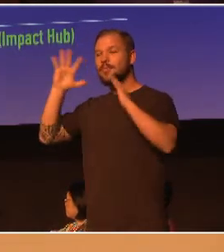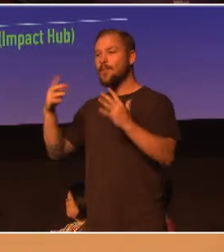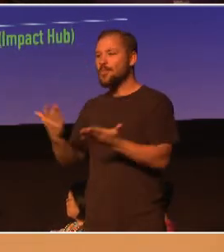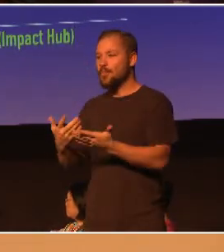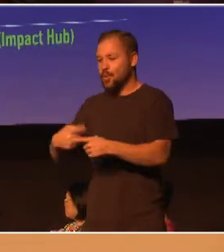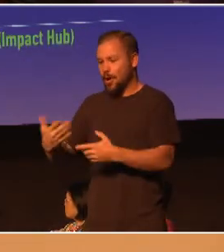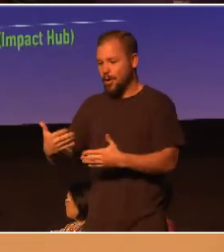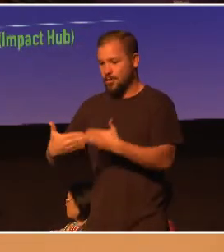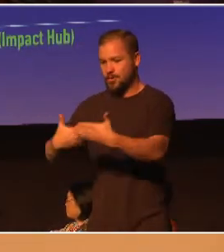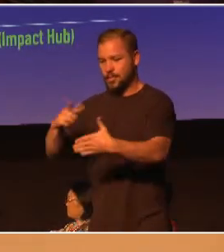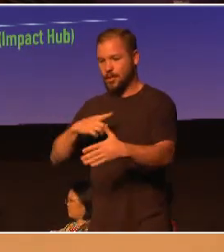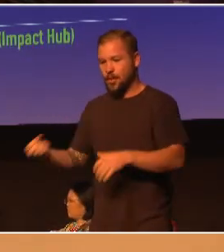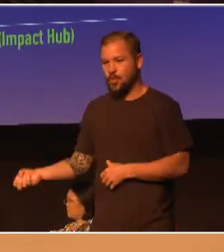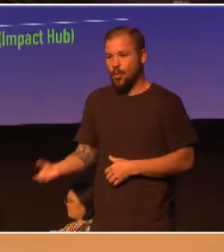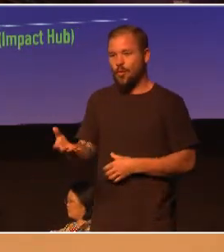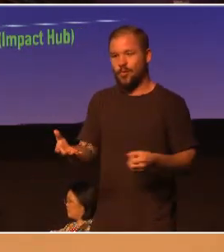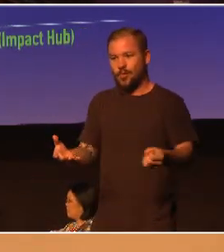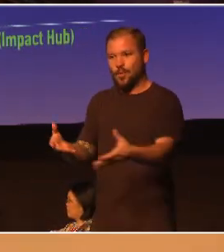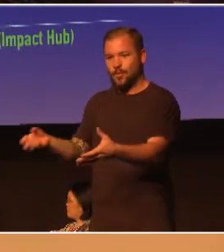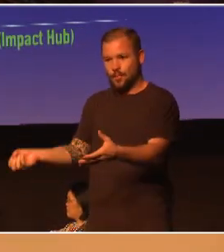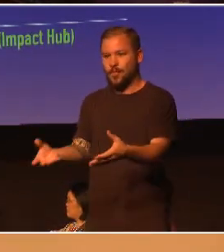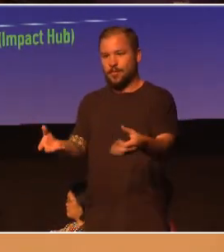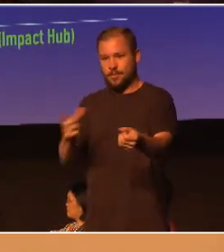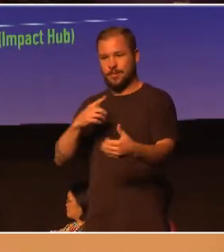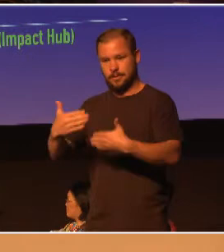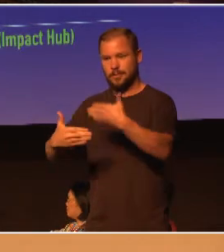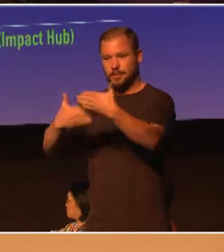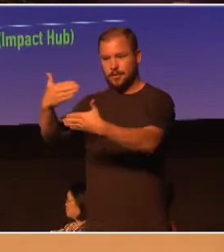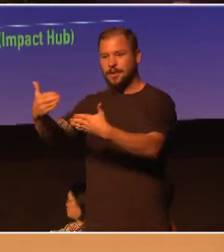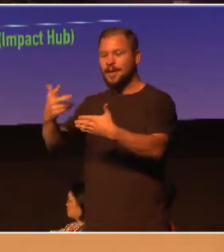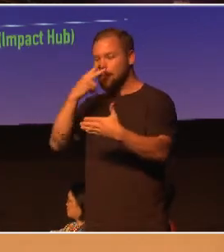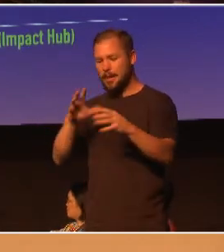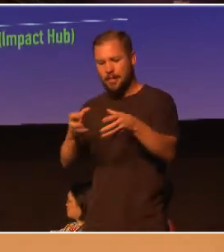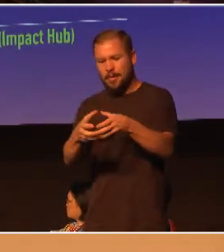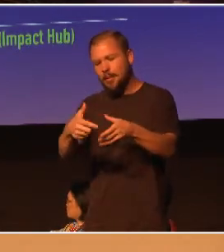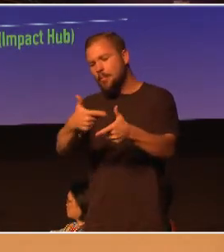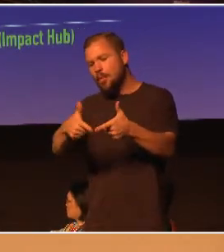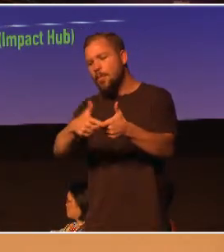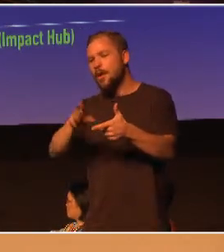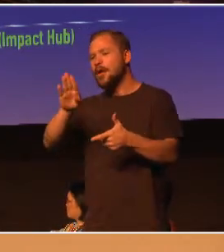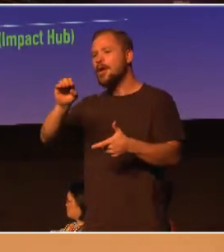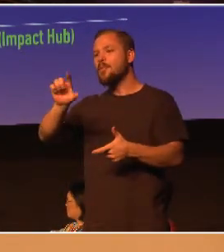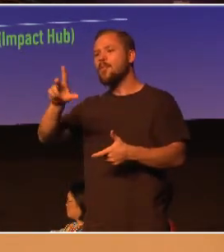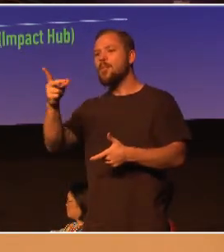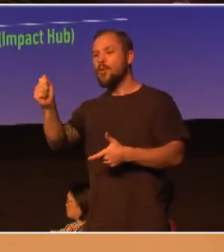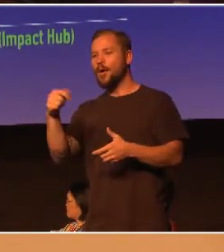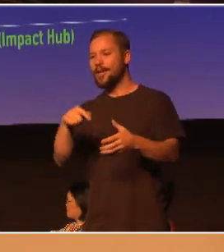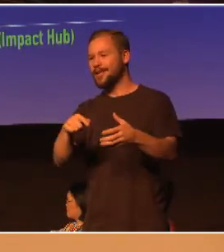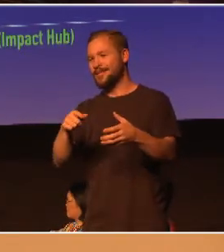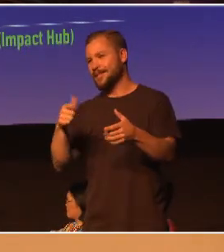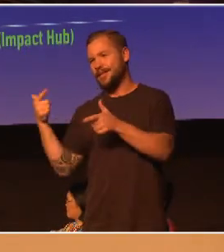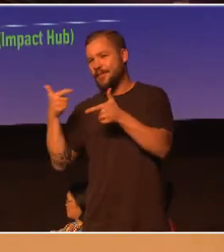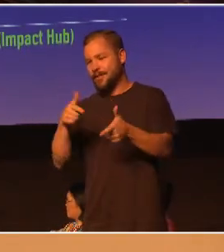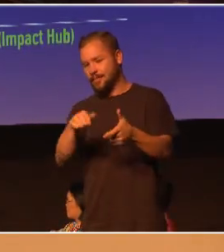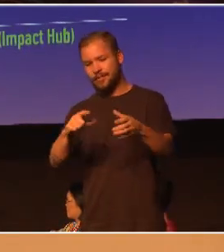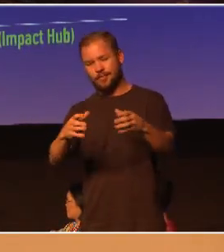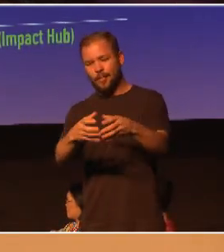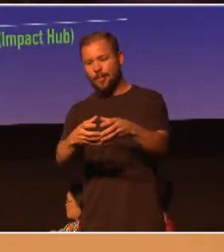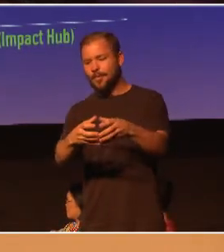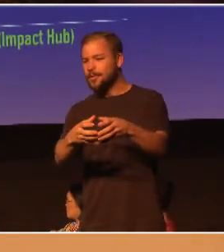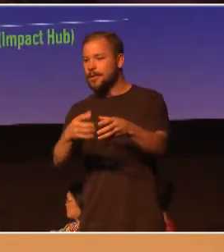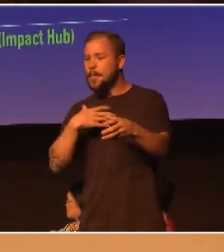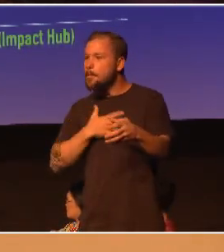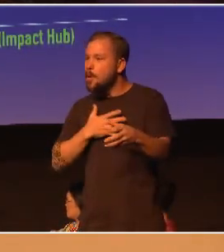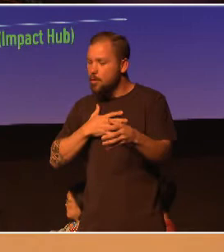Einstein, é o espírito do tempo desse momento, que é furar essas bolhas, né? Que é exatamente sair desse lugar de